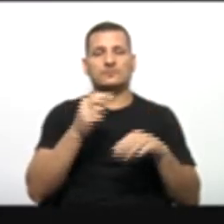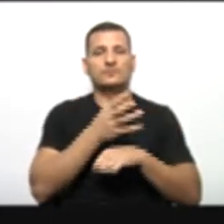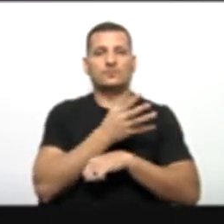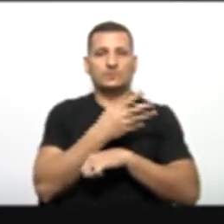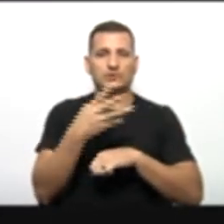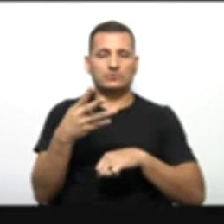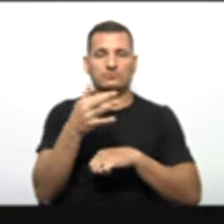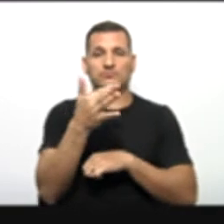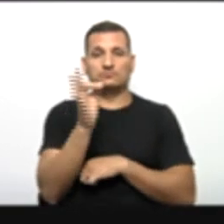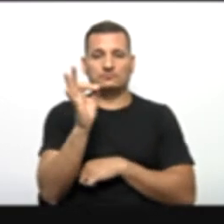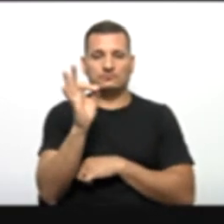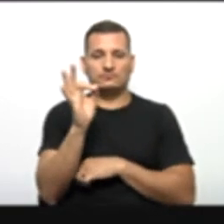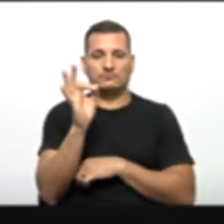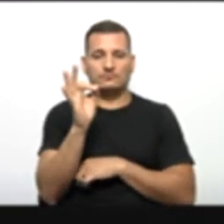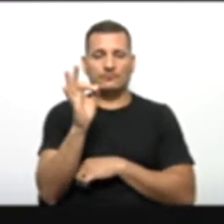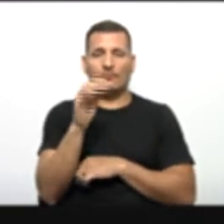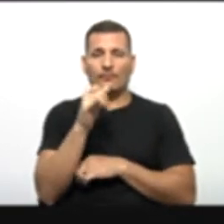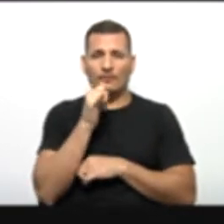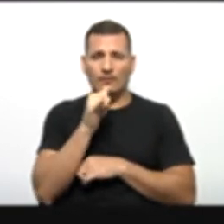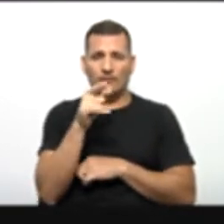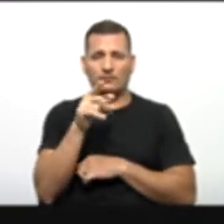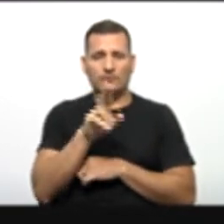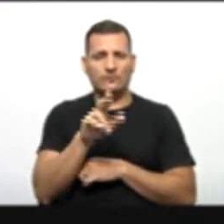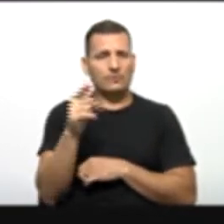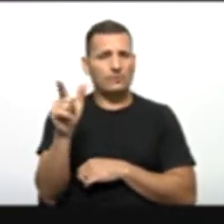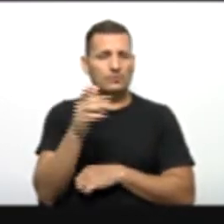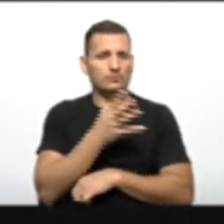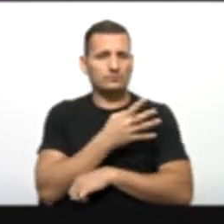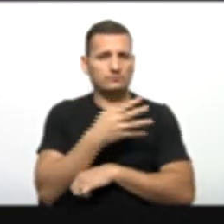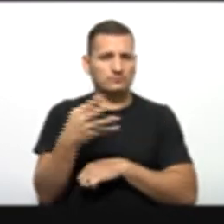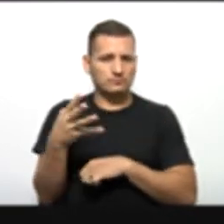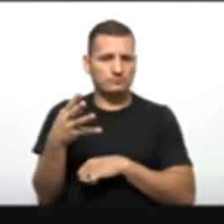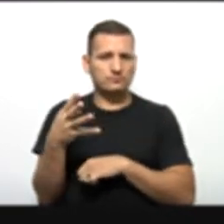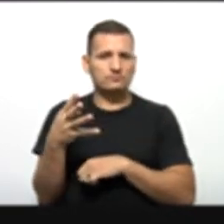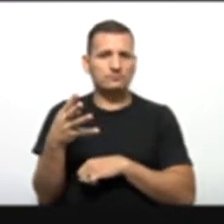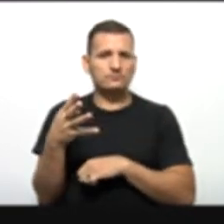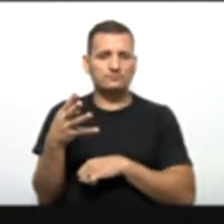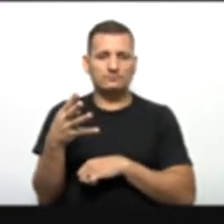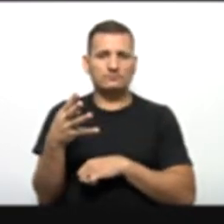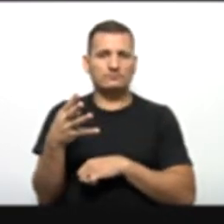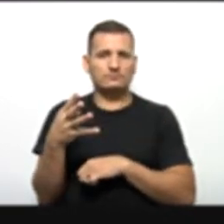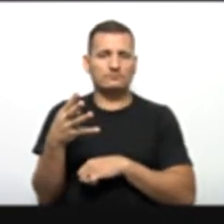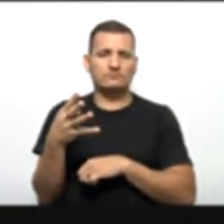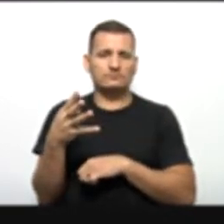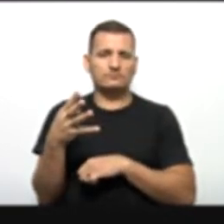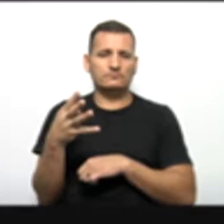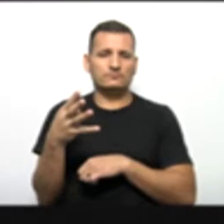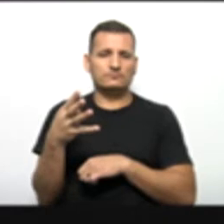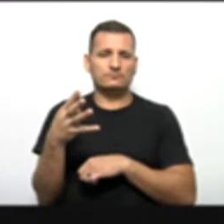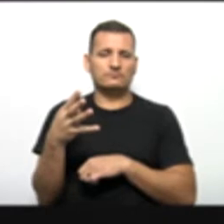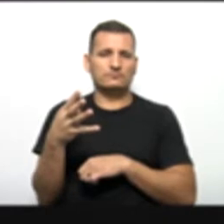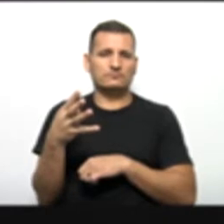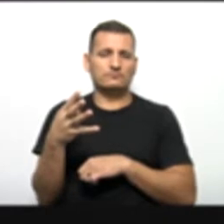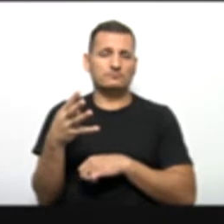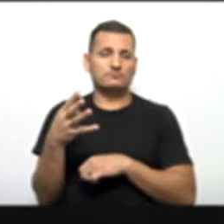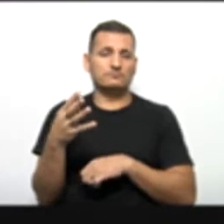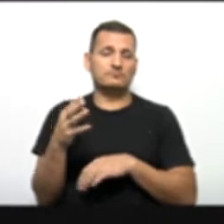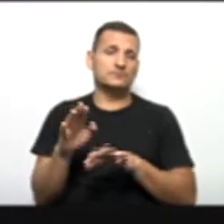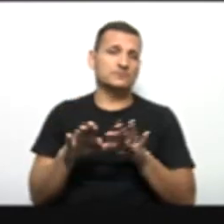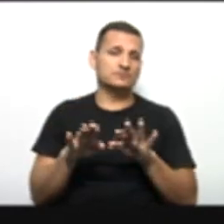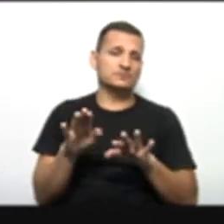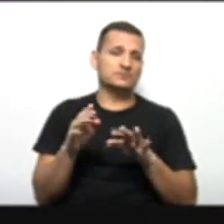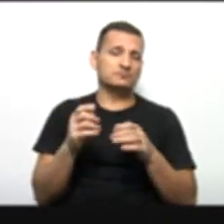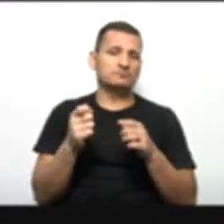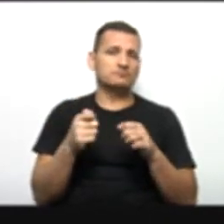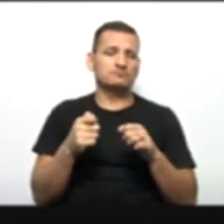se você está usando um outro indo aos mais anterior então pode ser que não haja necessidade de